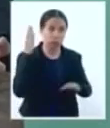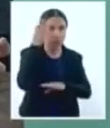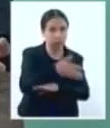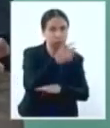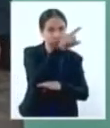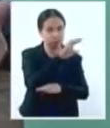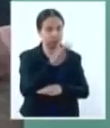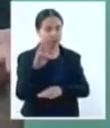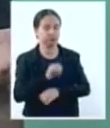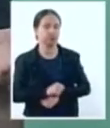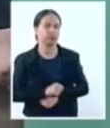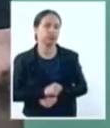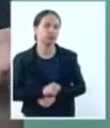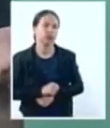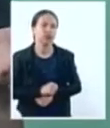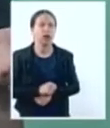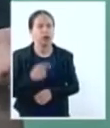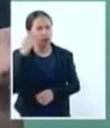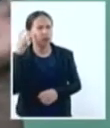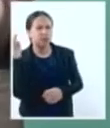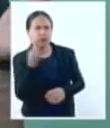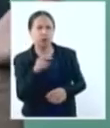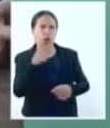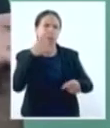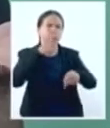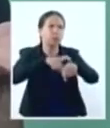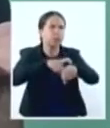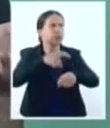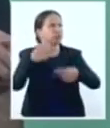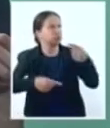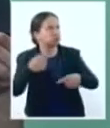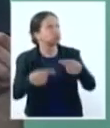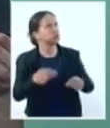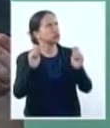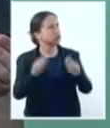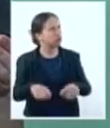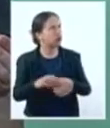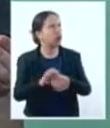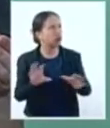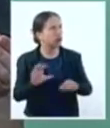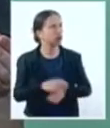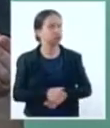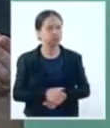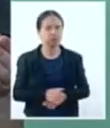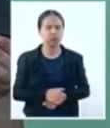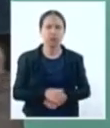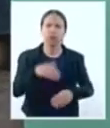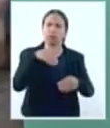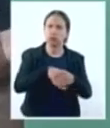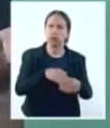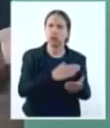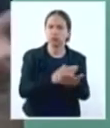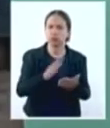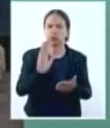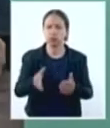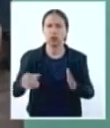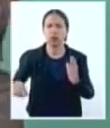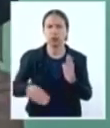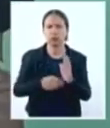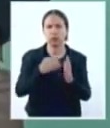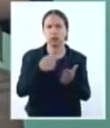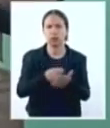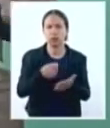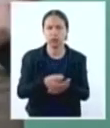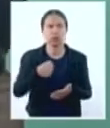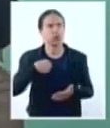político favorável, né? Nós estamos votando o orçamento impositivo, sobre o qual a gente deve falar, e eu sou favorável, então os